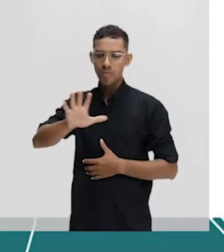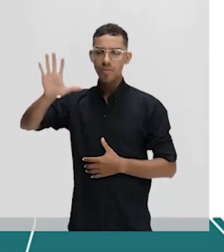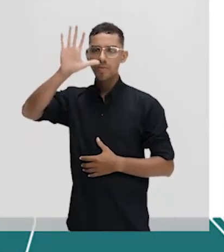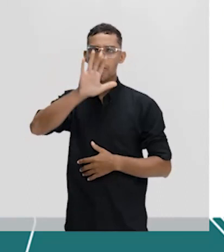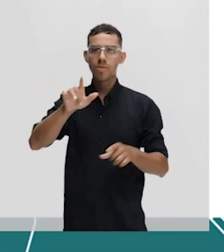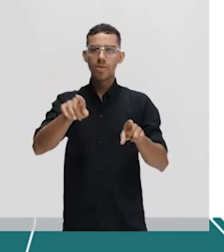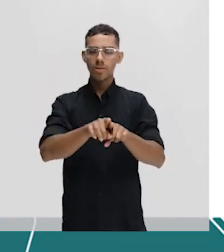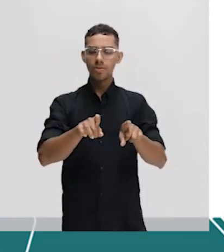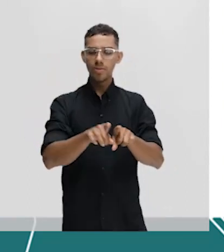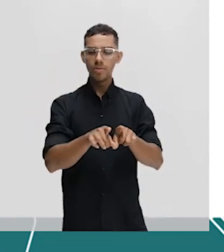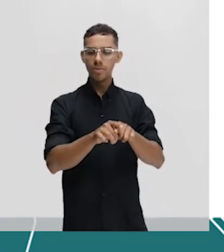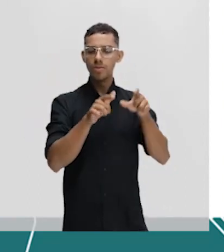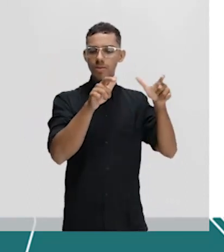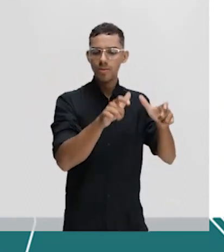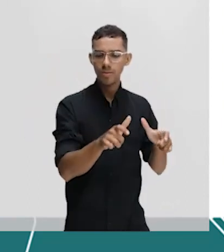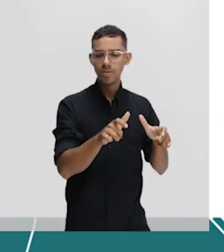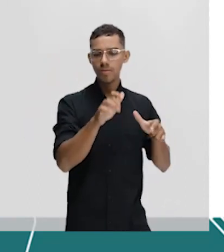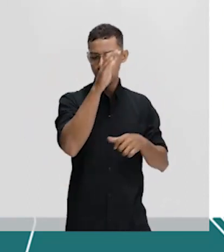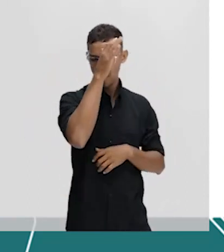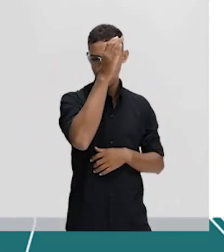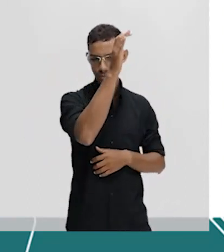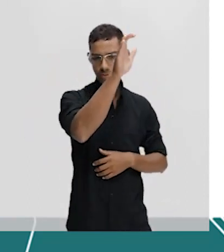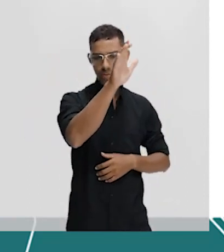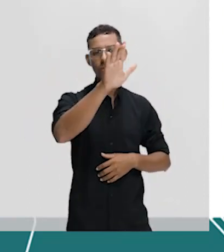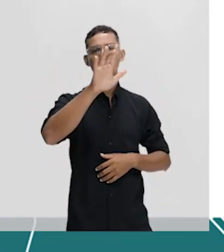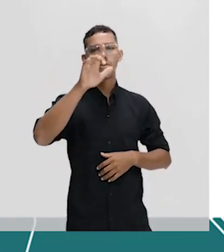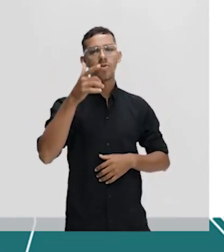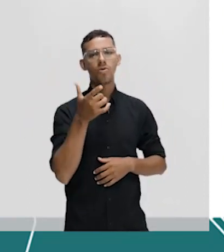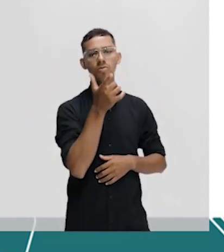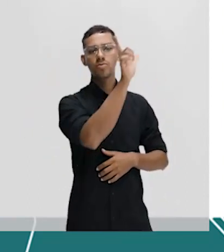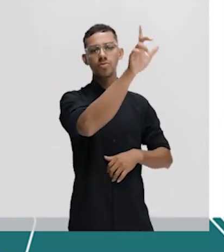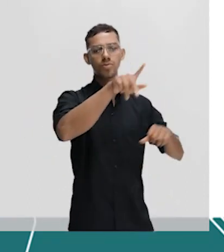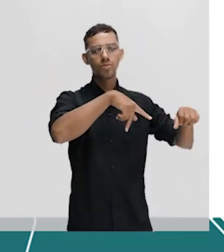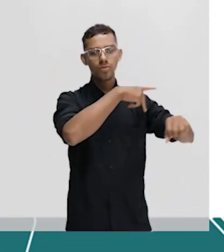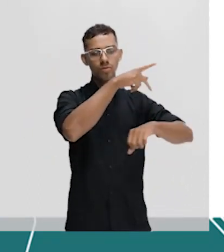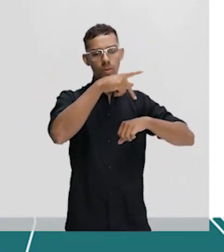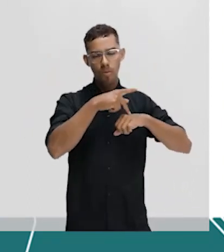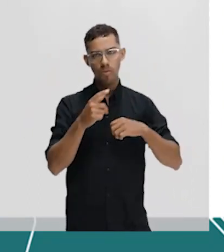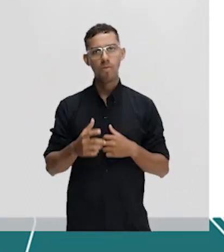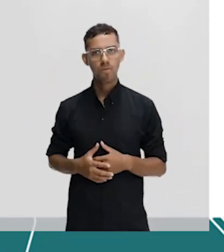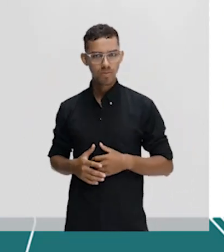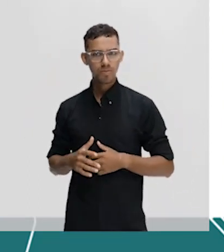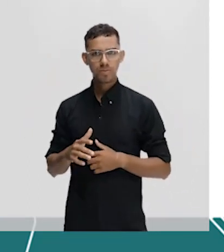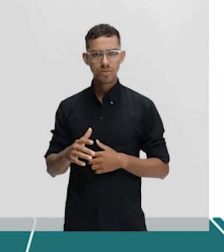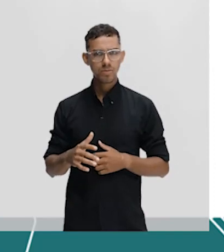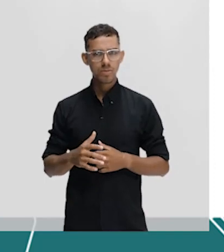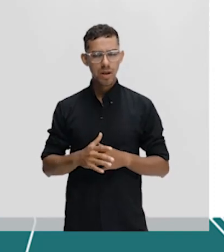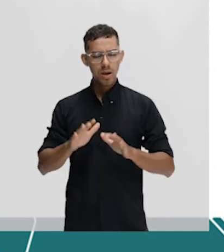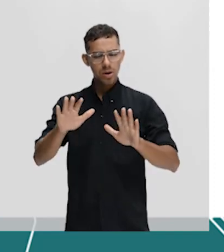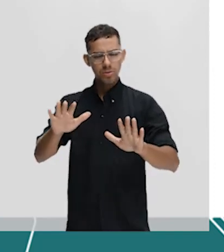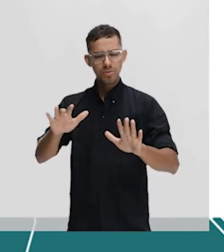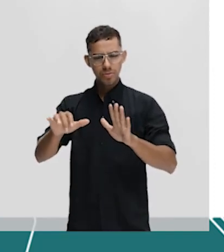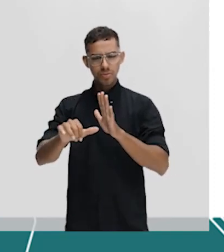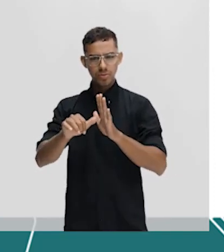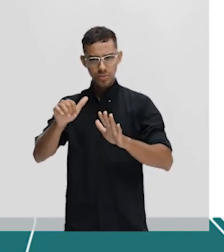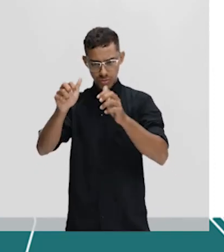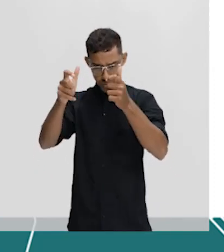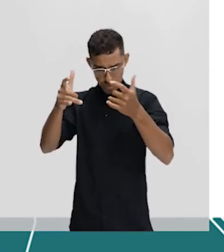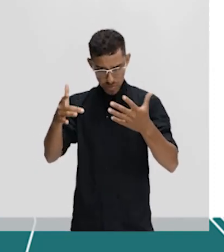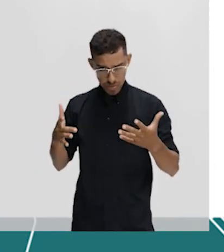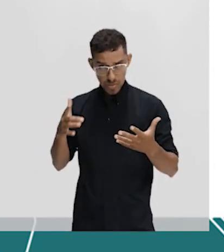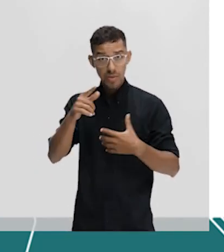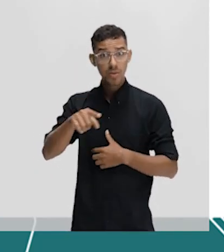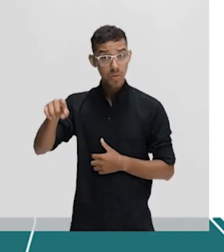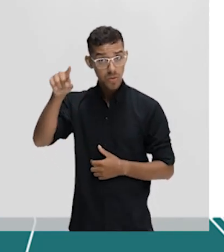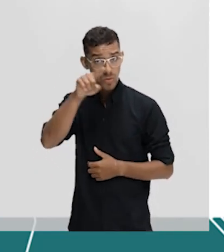estrangeiros. Para começo, eu vou deixar meu repúdio aqui, porque eu gostaria de ter 5 aulas sobre isso aqui, para poder jogar na cara de vocês, estou